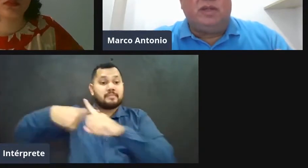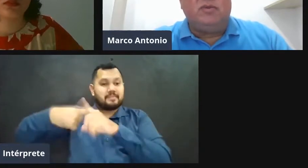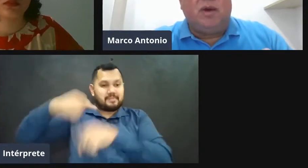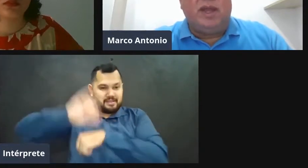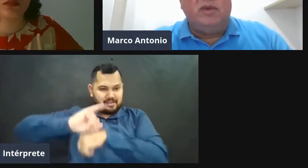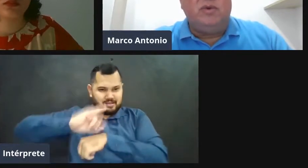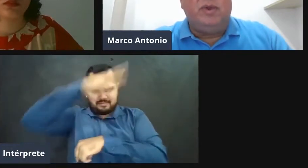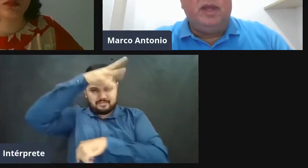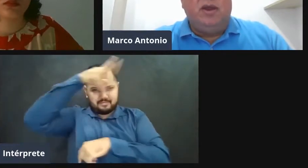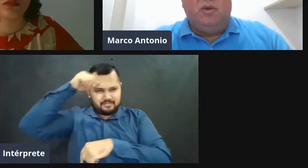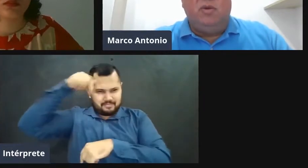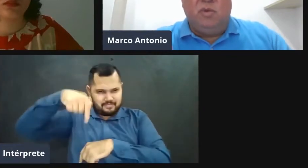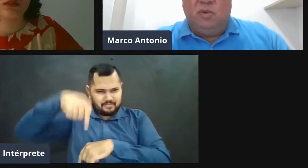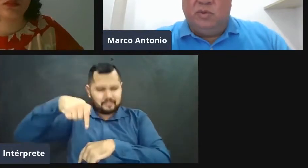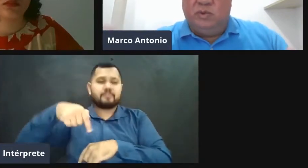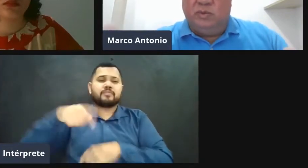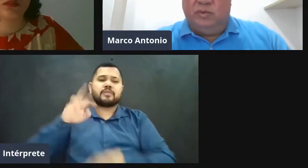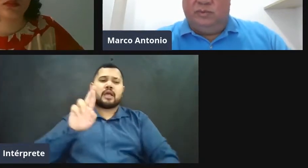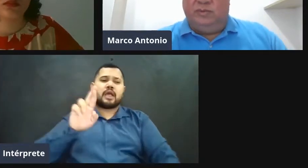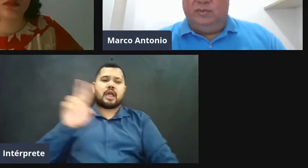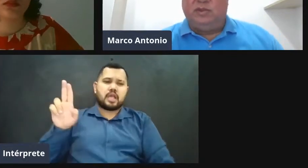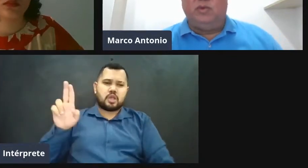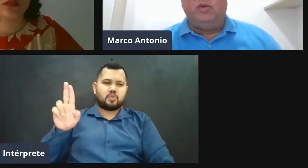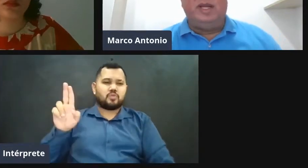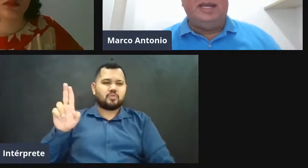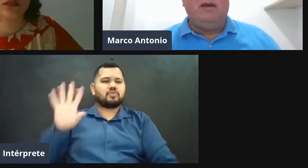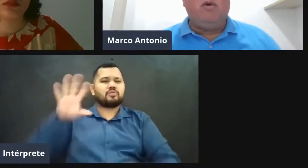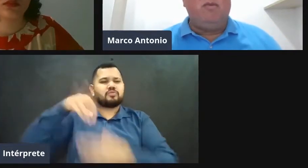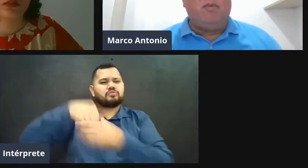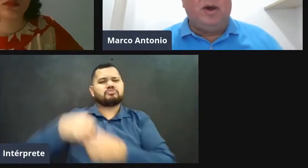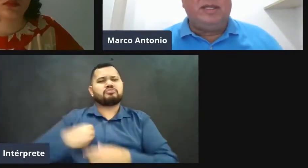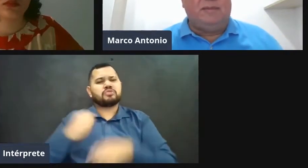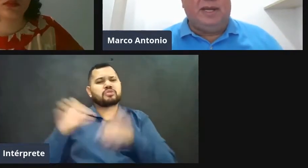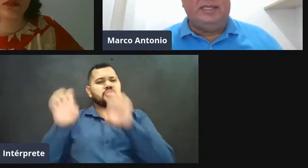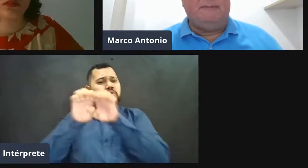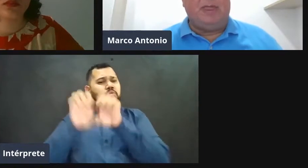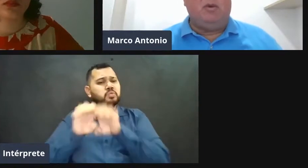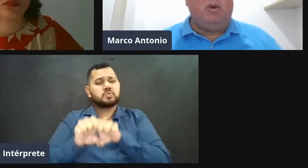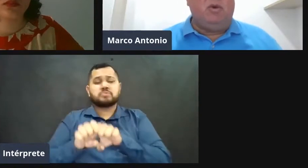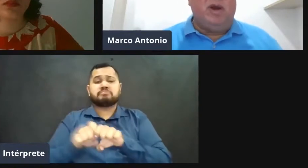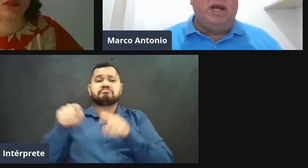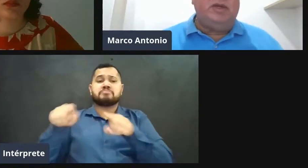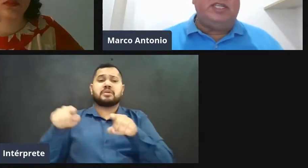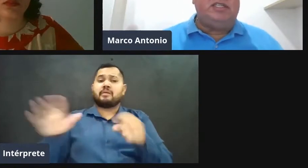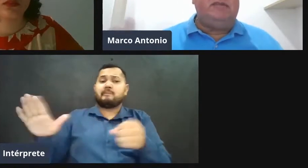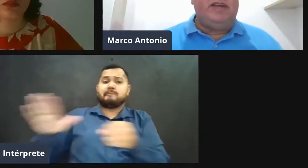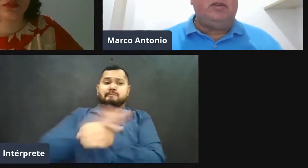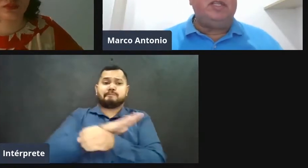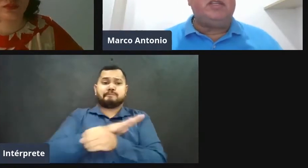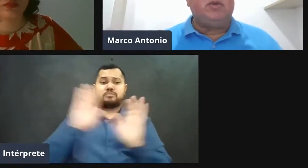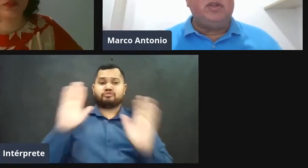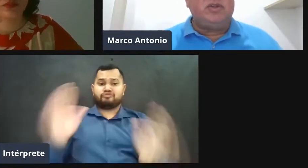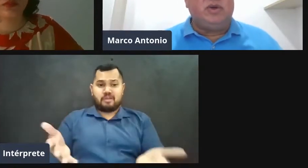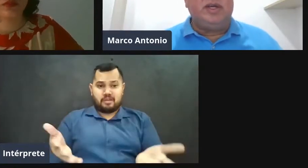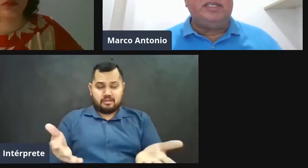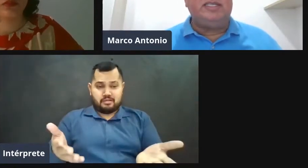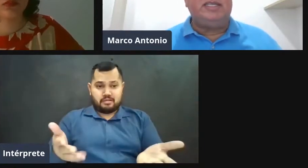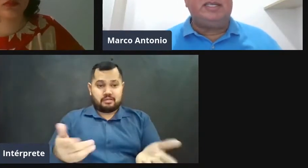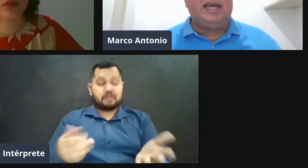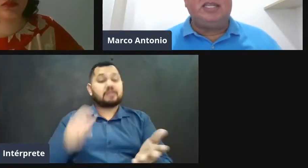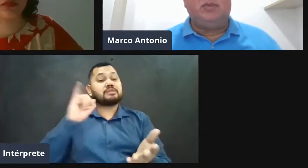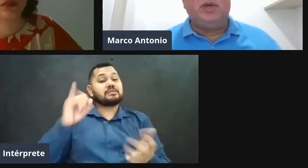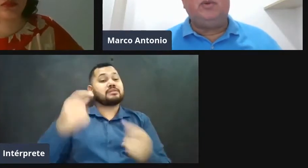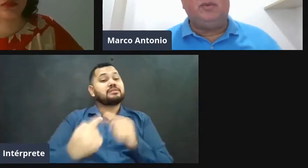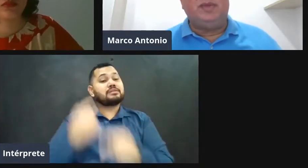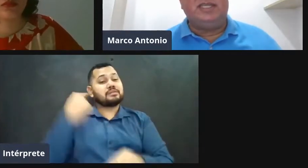onde é o atual RU, uma estrutura que não comporta mais. Quando a gente tiver todas as